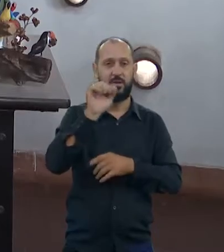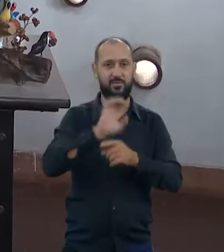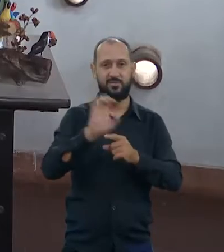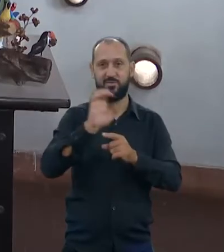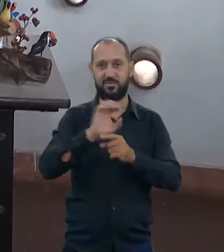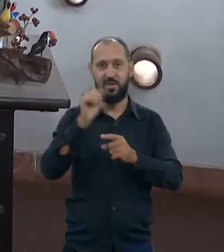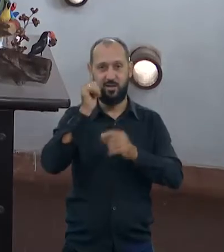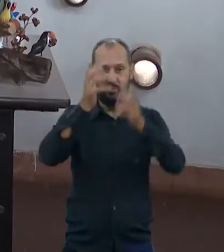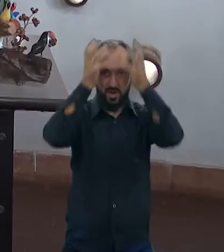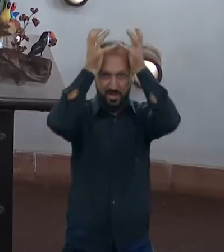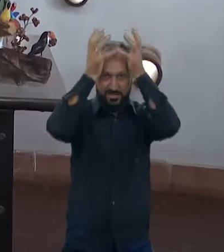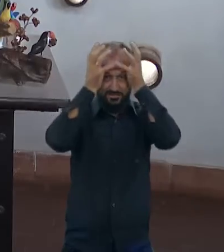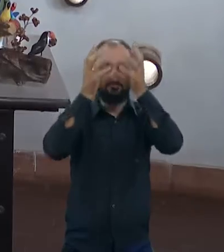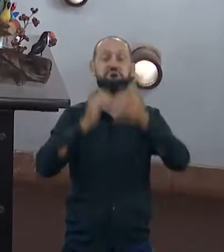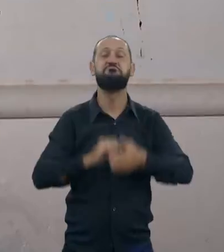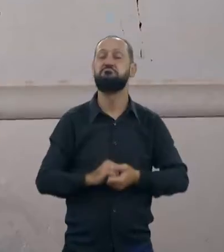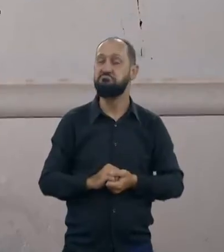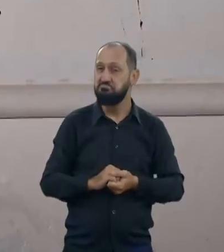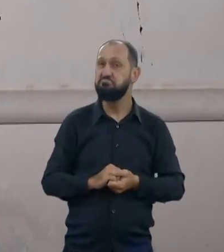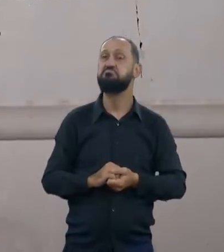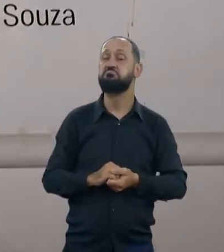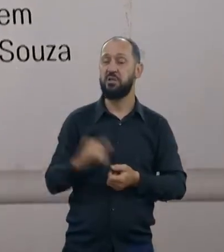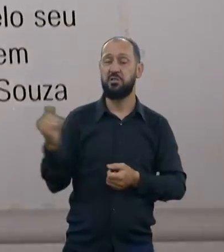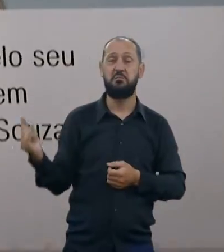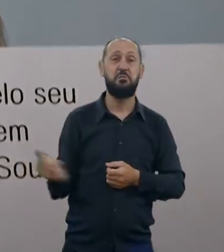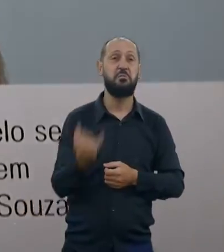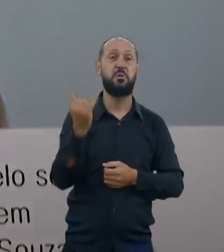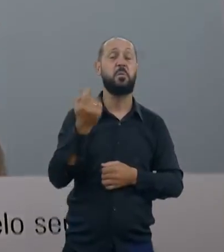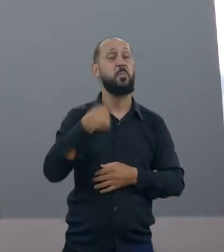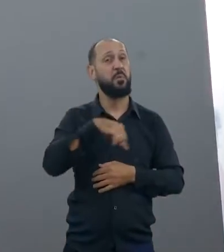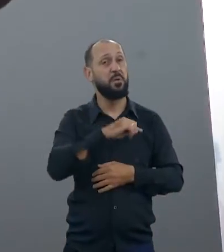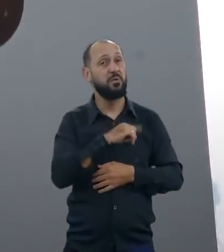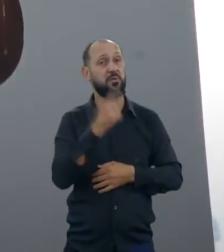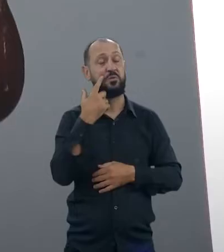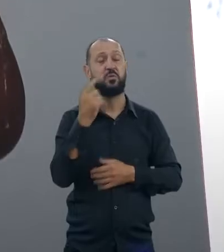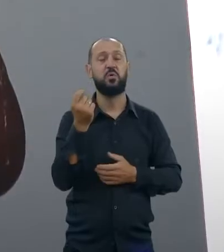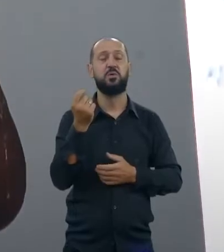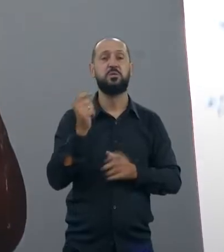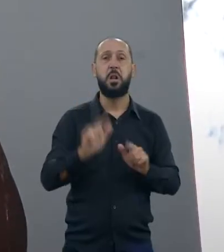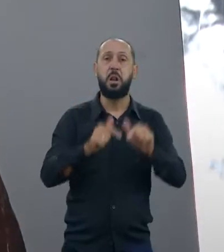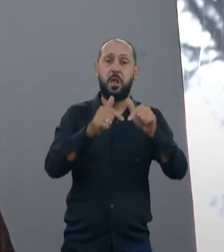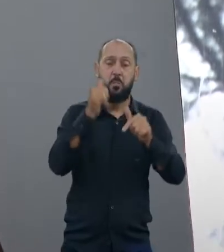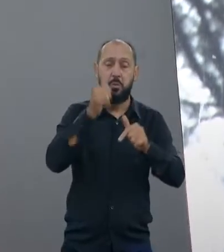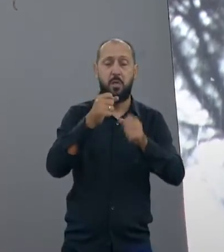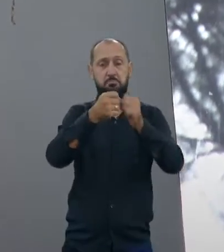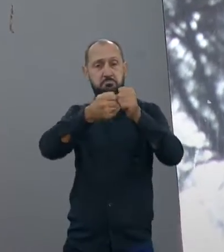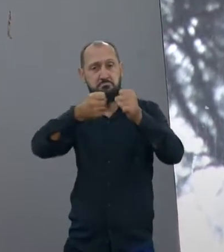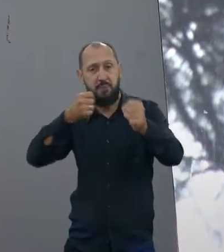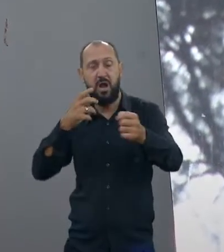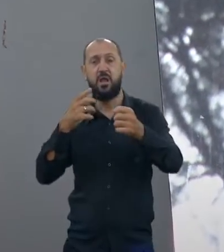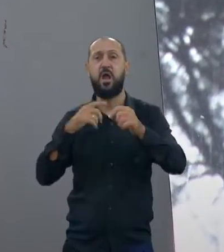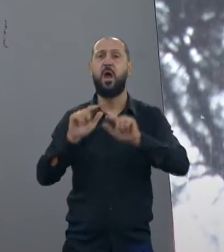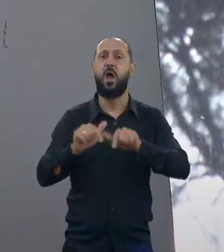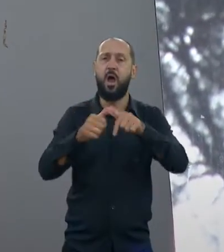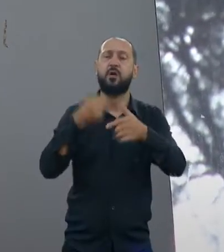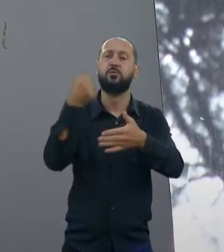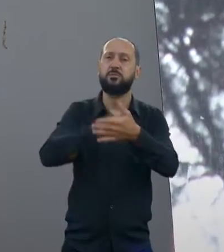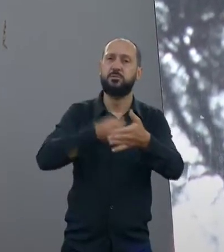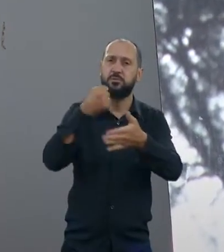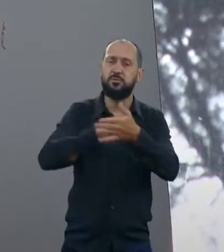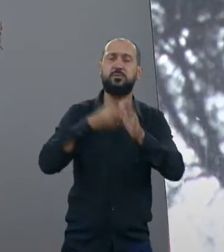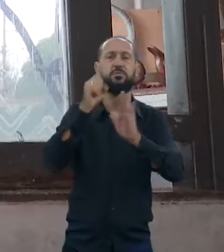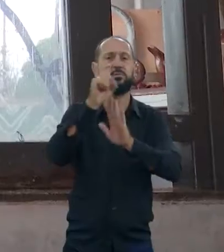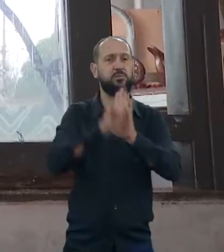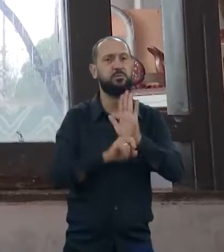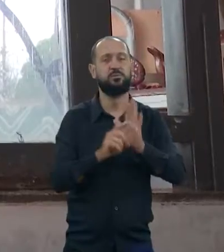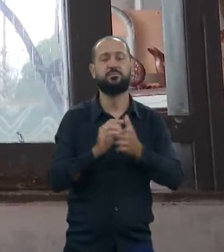do estado, né. Então teve um papel muito importante para nós, né, lutou, uma mulher guerreira, né, foi uma mulher que batalhou pelos